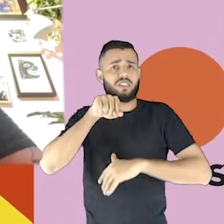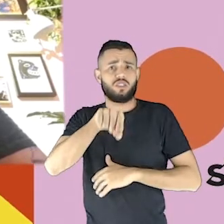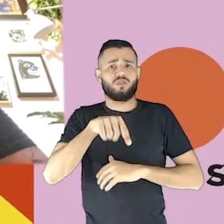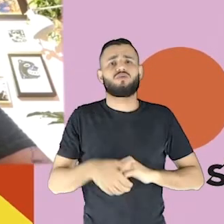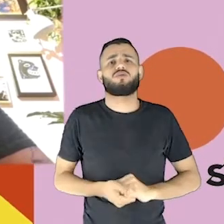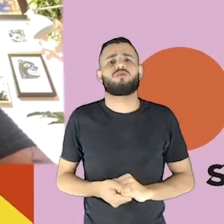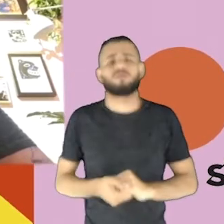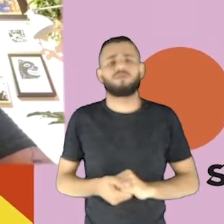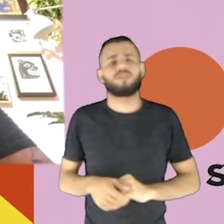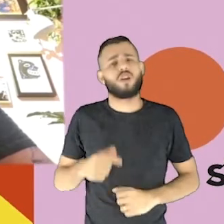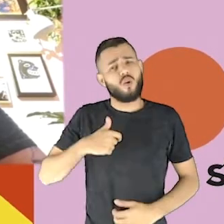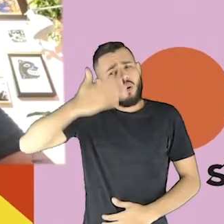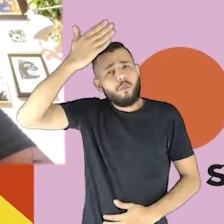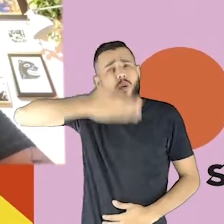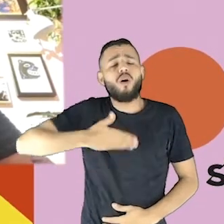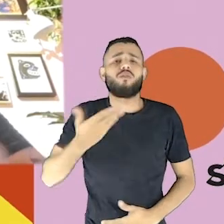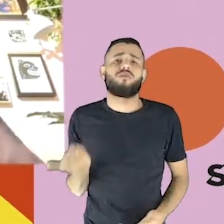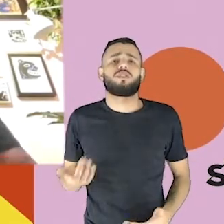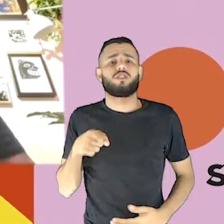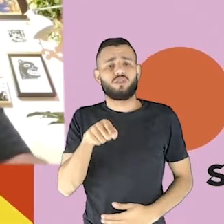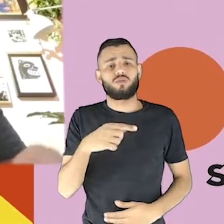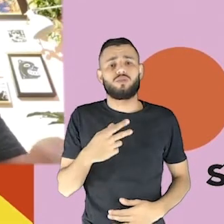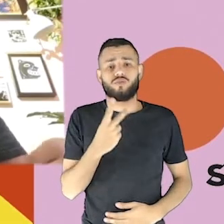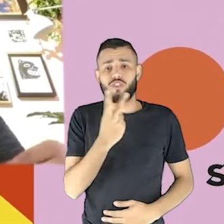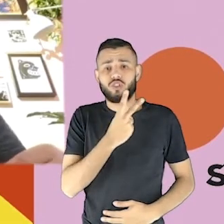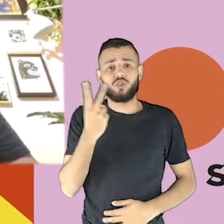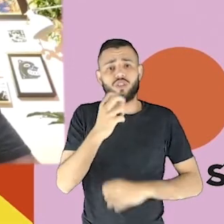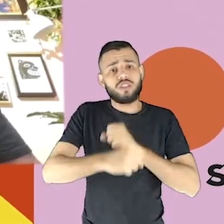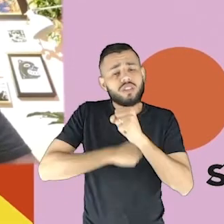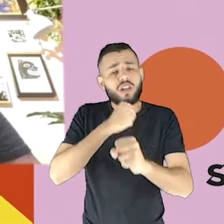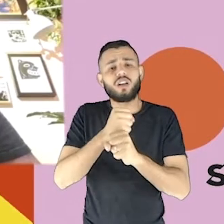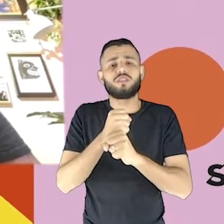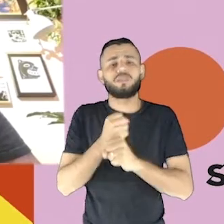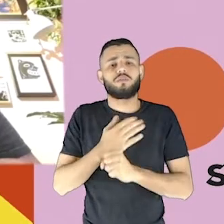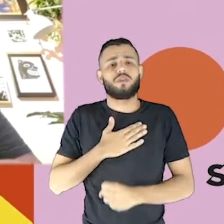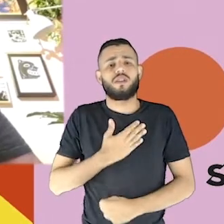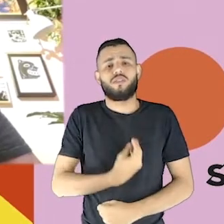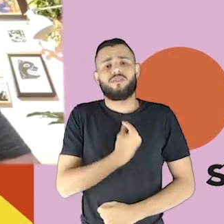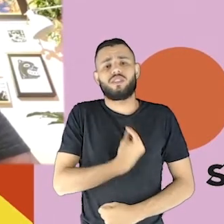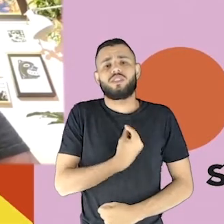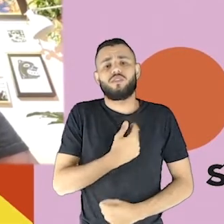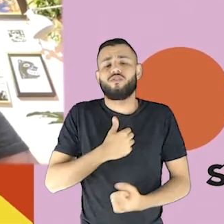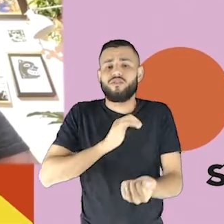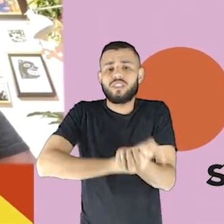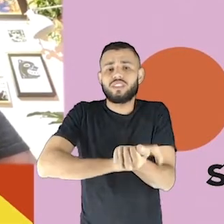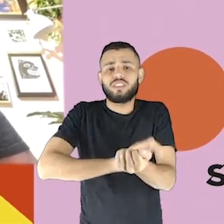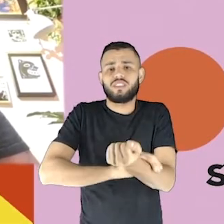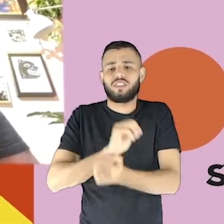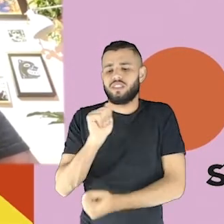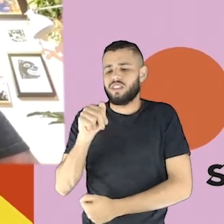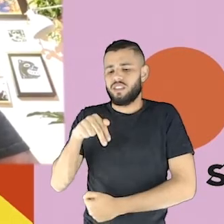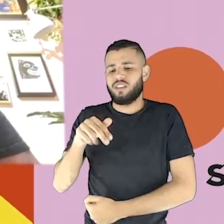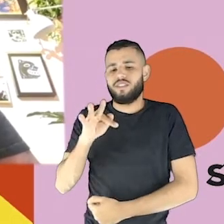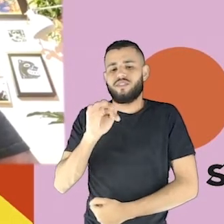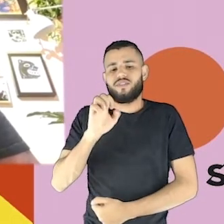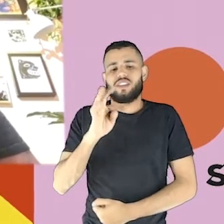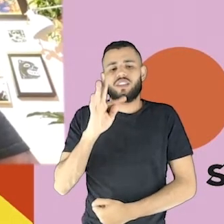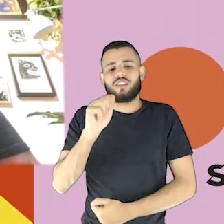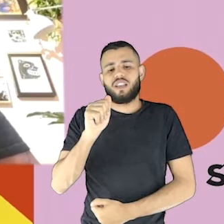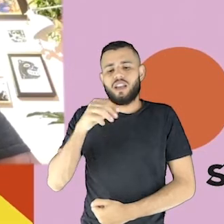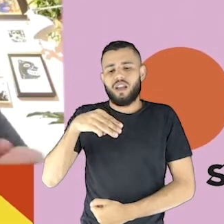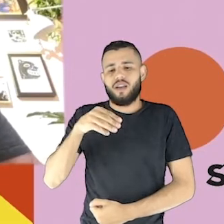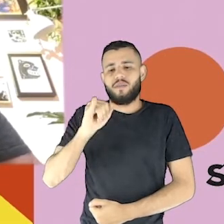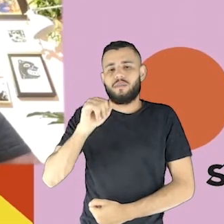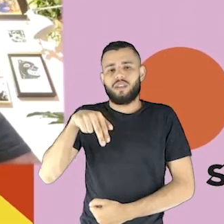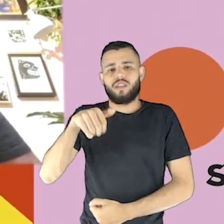assim. Eu sou uma prova viva disso. Eu fiz 22 anos da minha vida de restrição alimentar, fui viciada em anfetamina durante 11 anos da minha